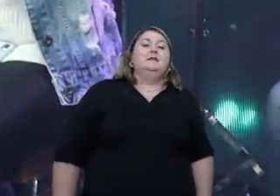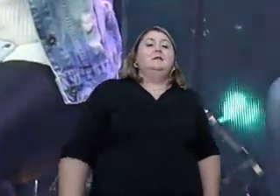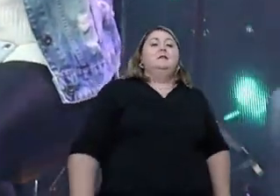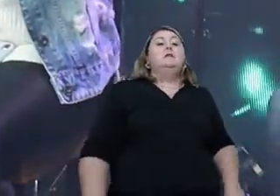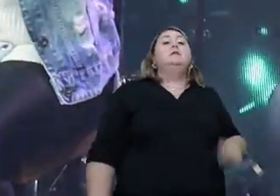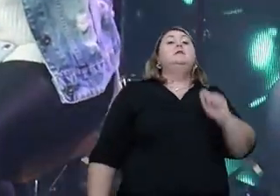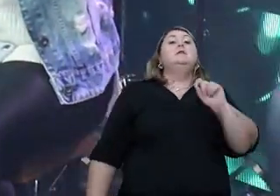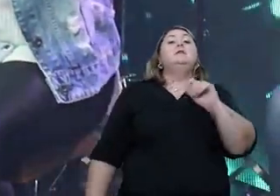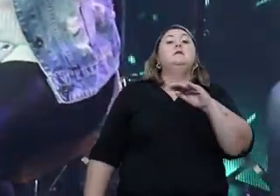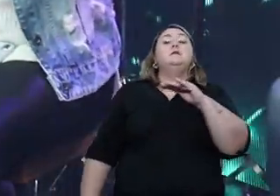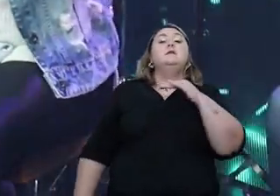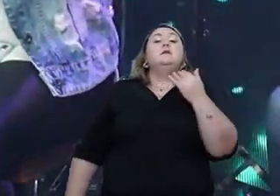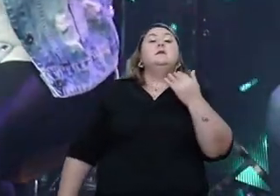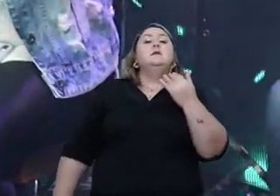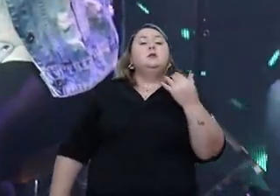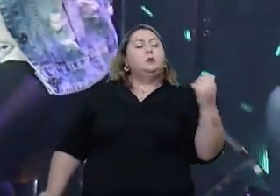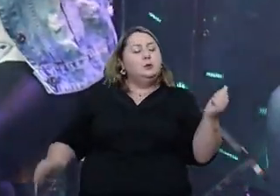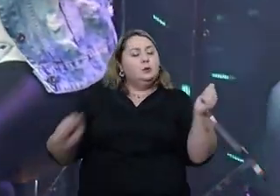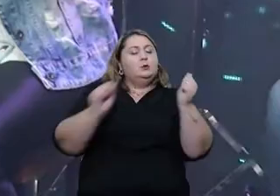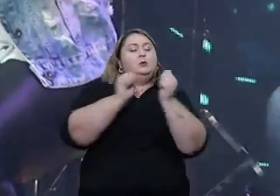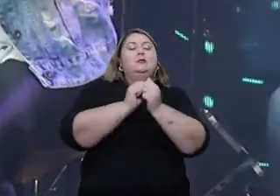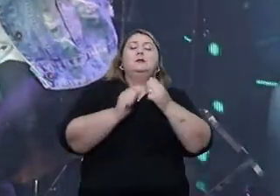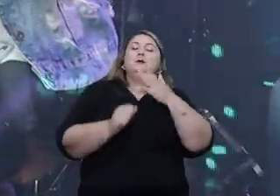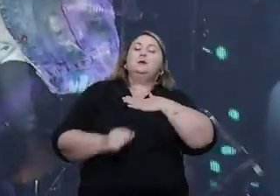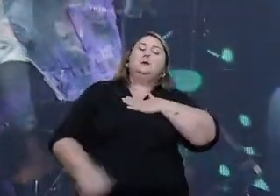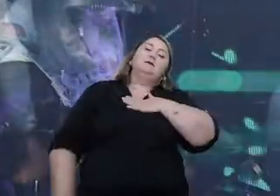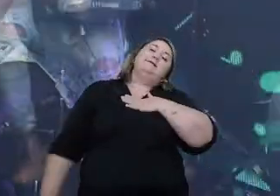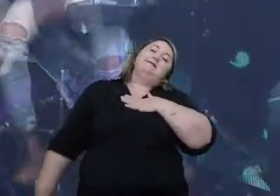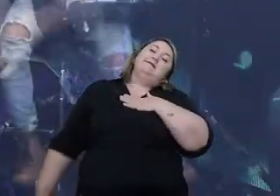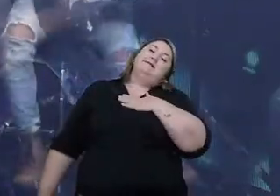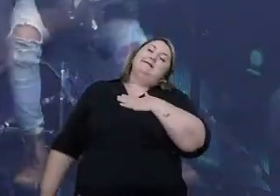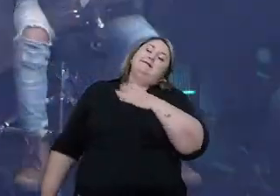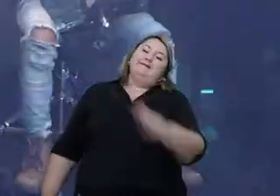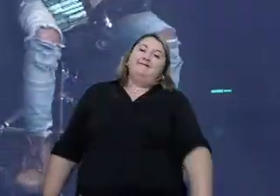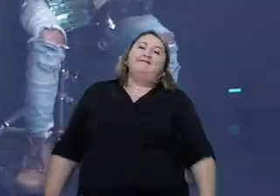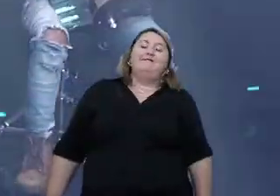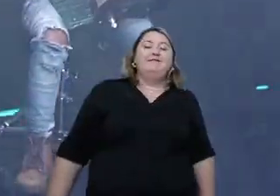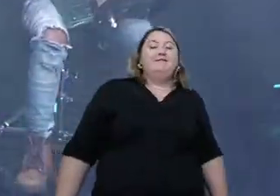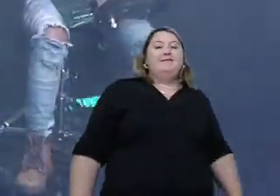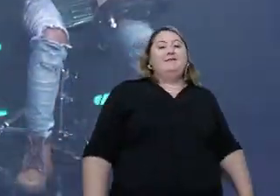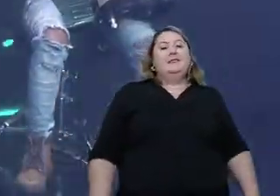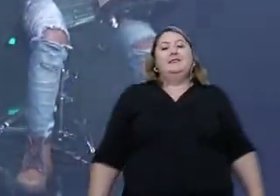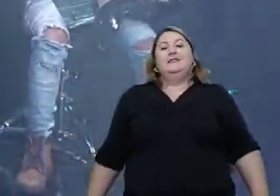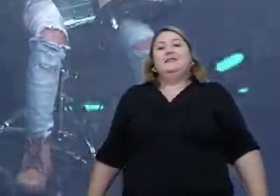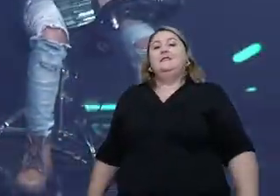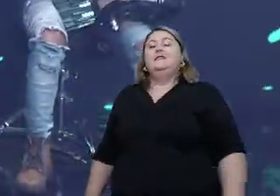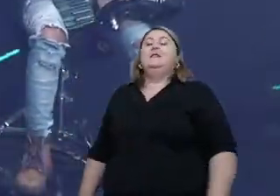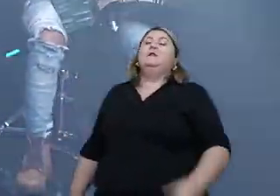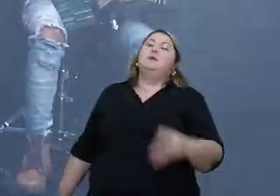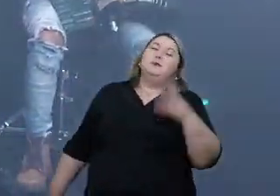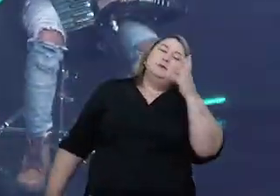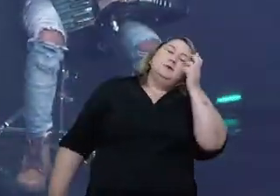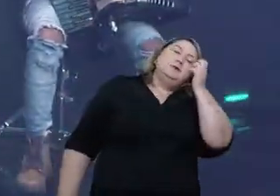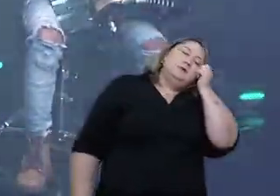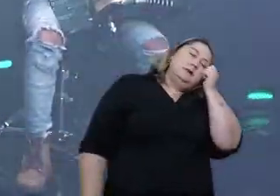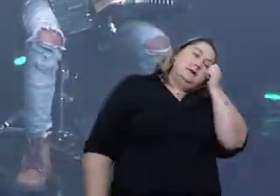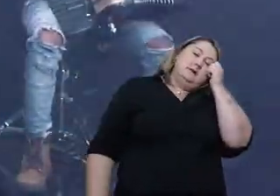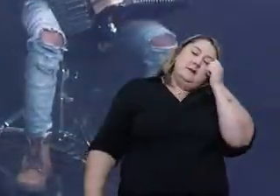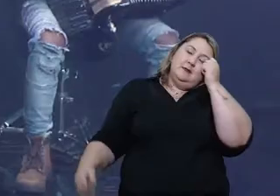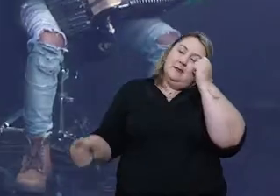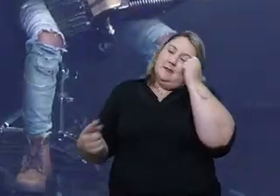passamos. Se morrer, irá morrer junto comigo. Quem sabe canta em casa, hein? E ao